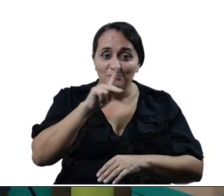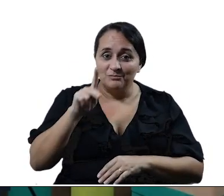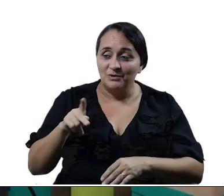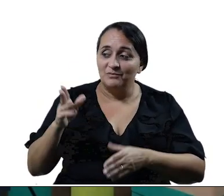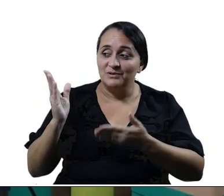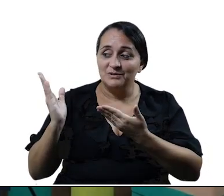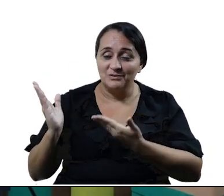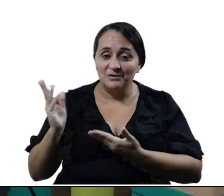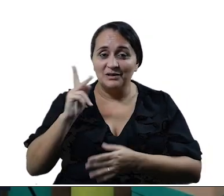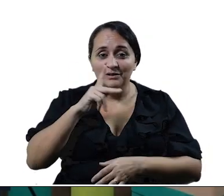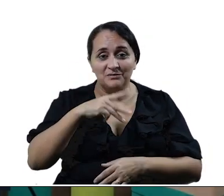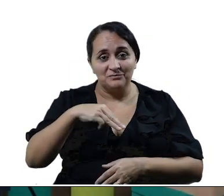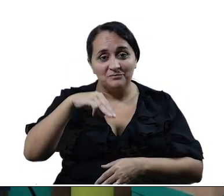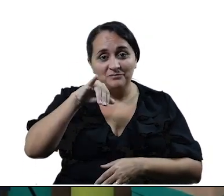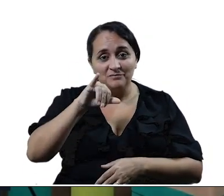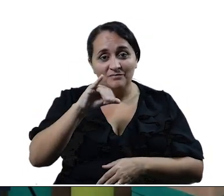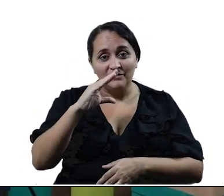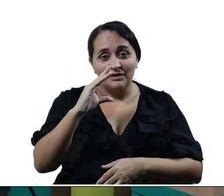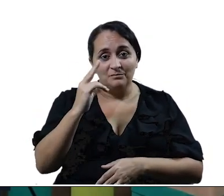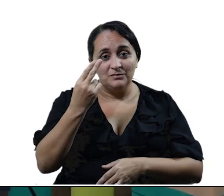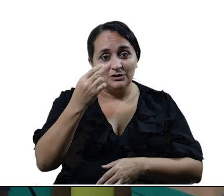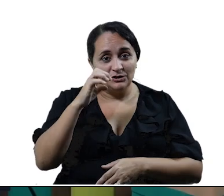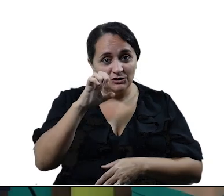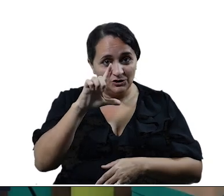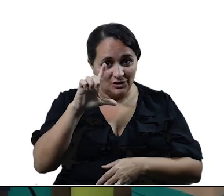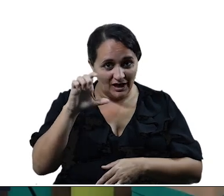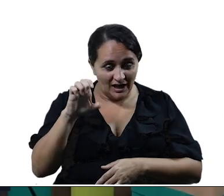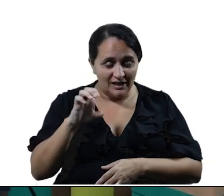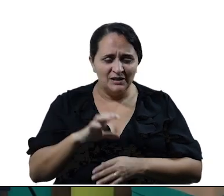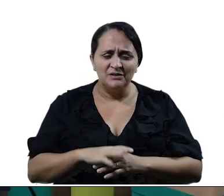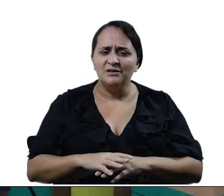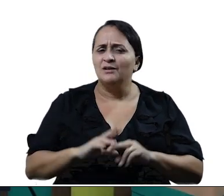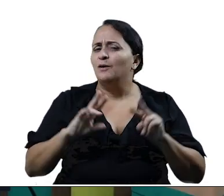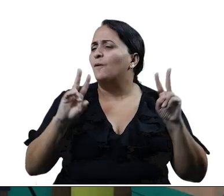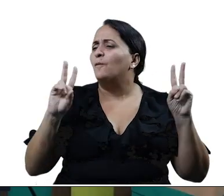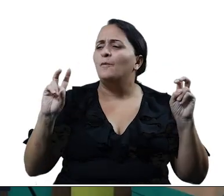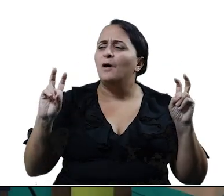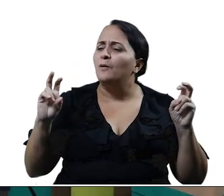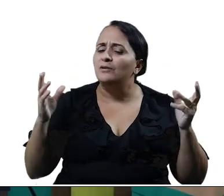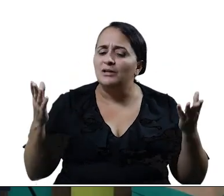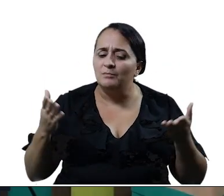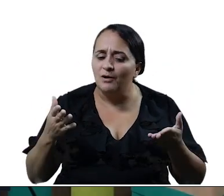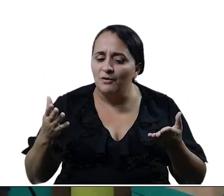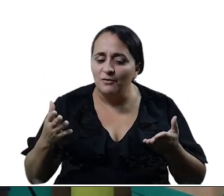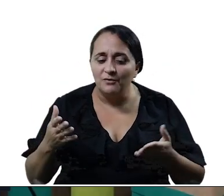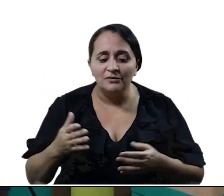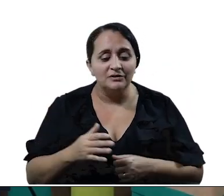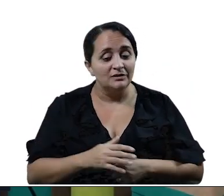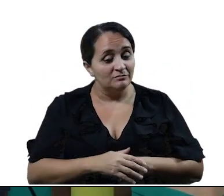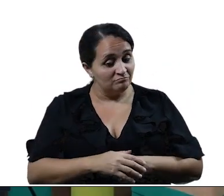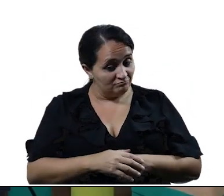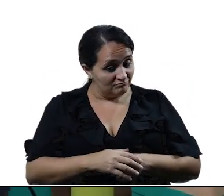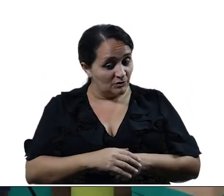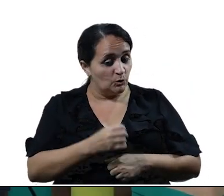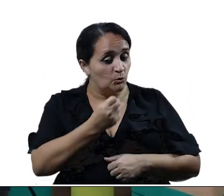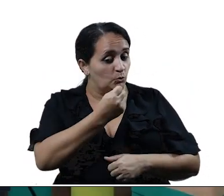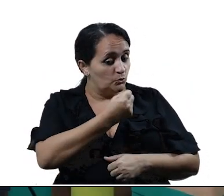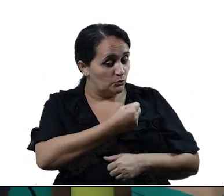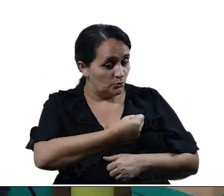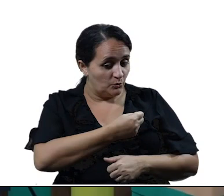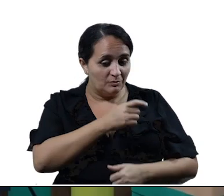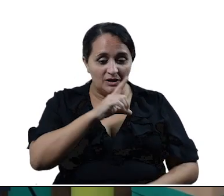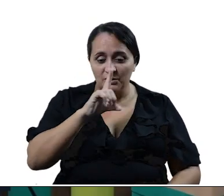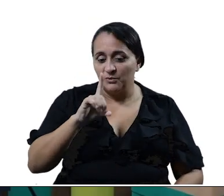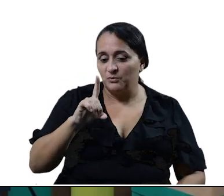professora? Professora, qual é o tema da nossa aula de hoje? Bem, o tema hoje são os números decimais e o dinheiro. E você